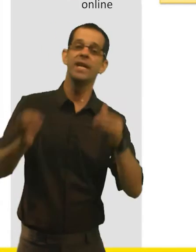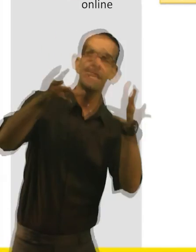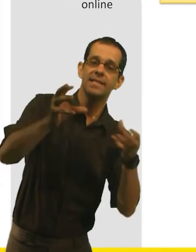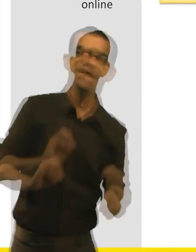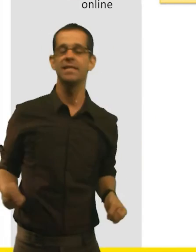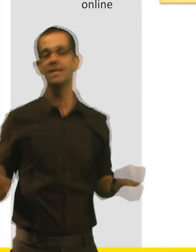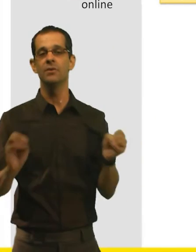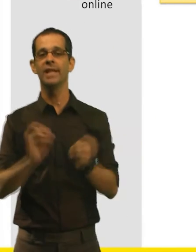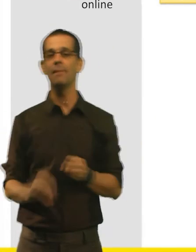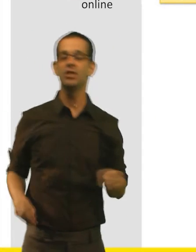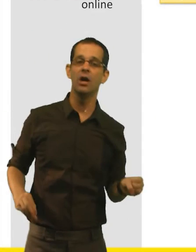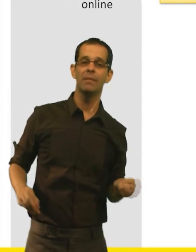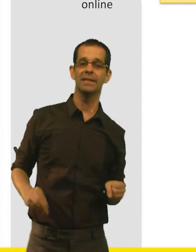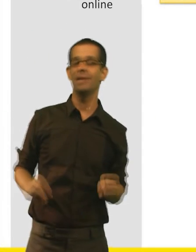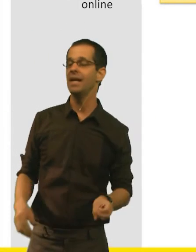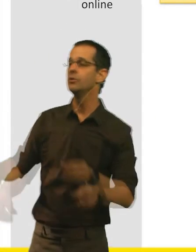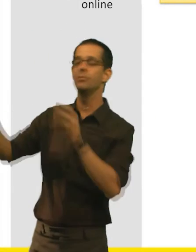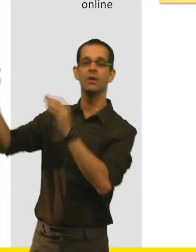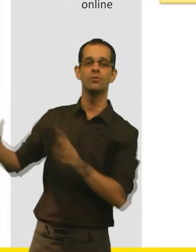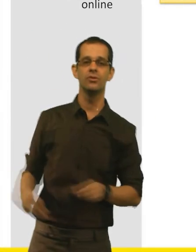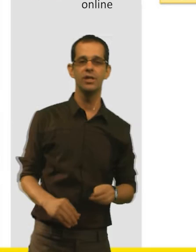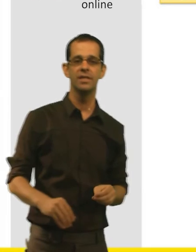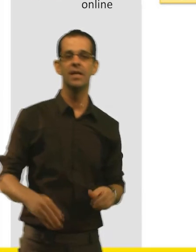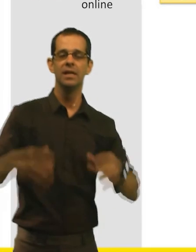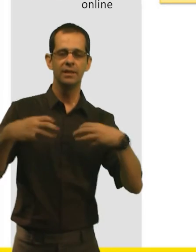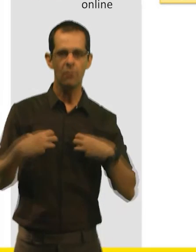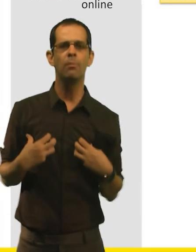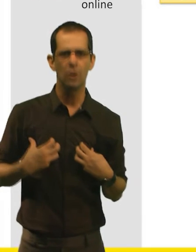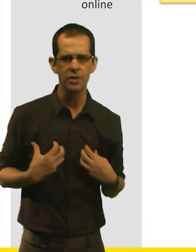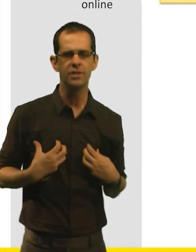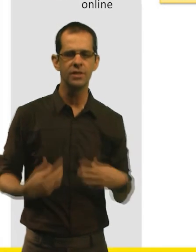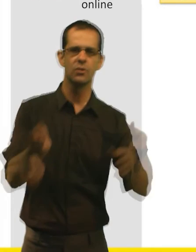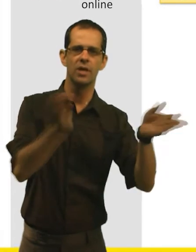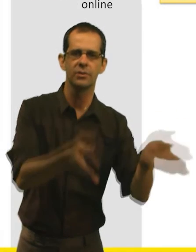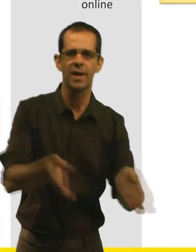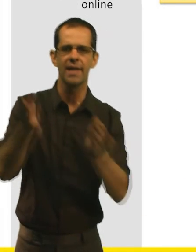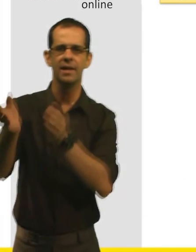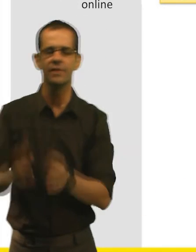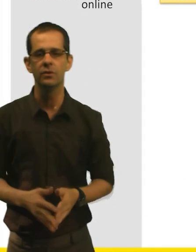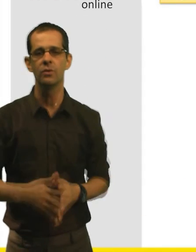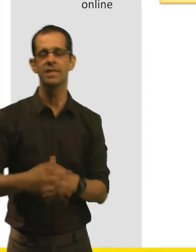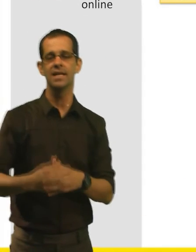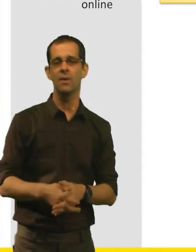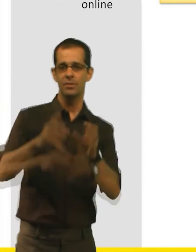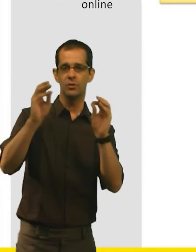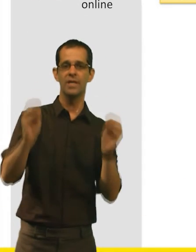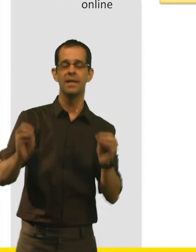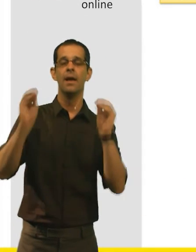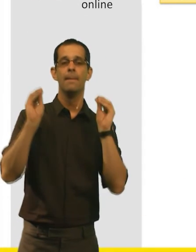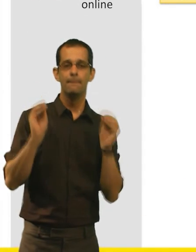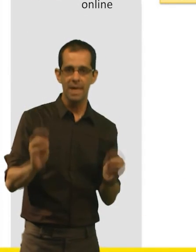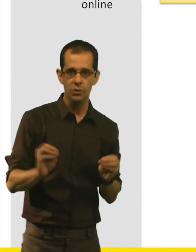no INSS, mas não tenho aptidão para trabalhar no Tribunal de Justiça. Então, pode sim escolher a sua carreira levando em consideração